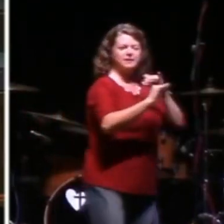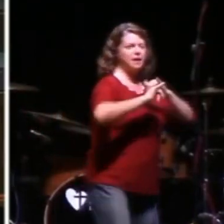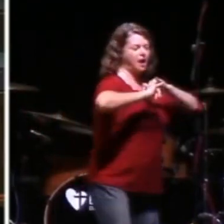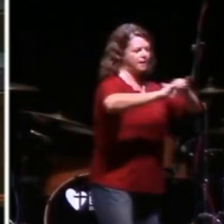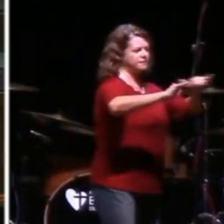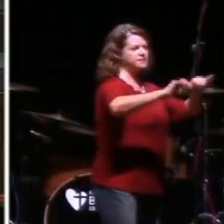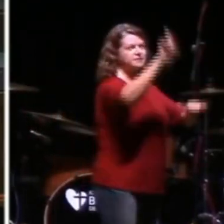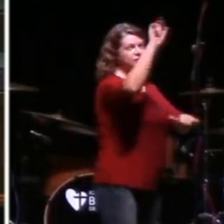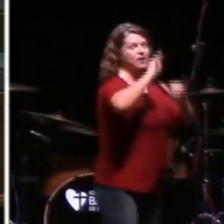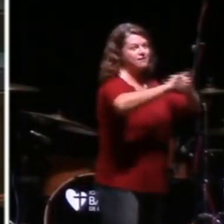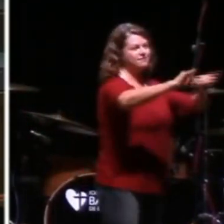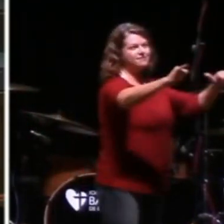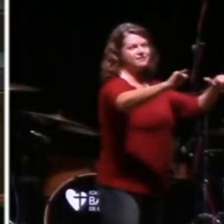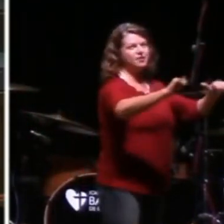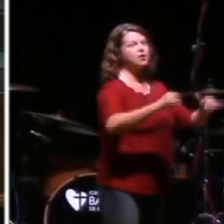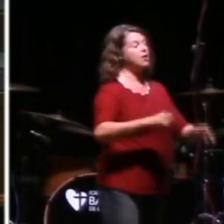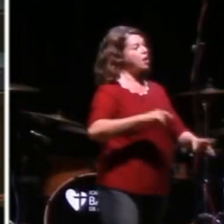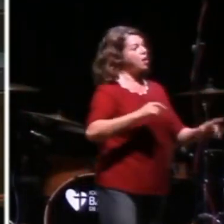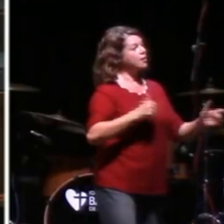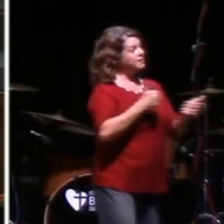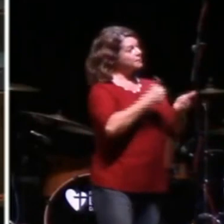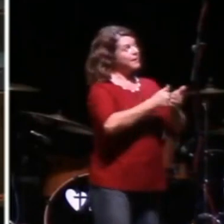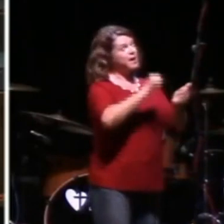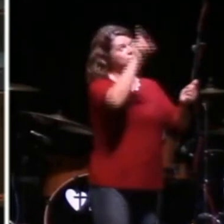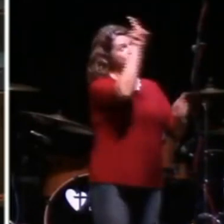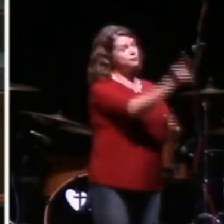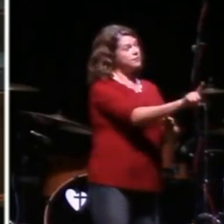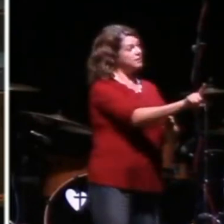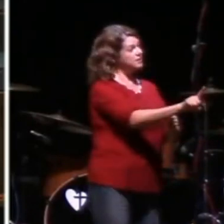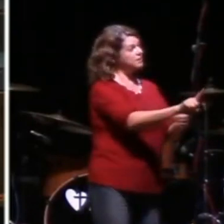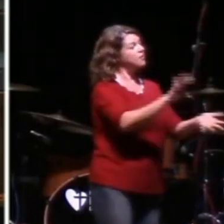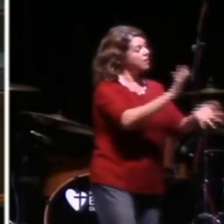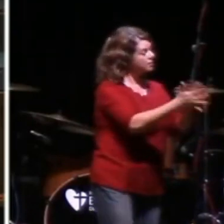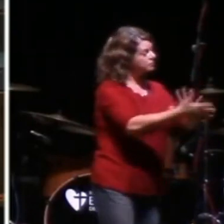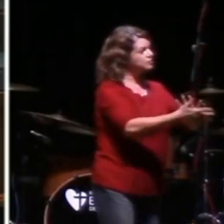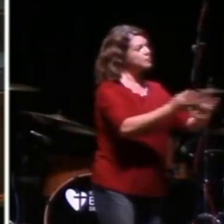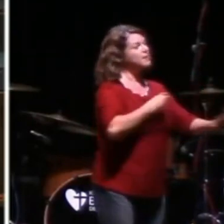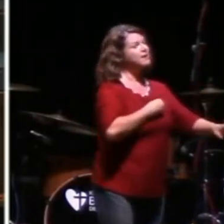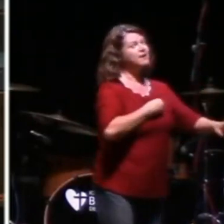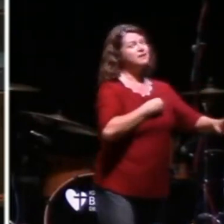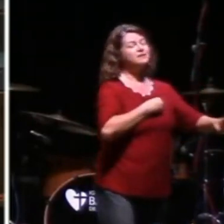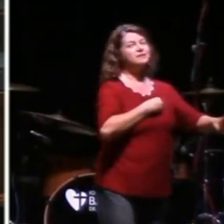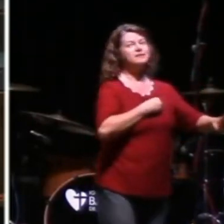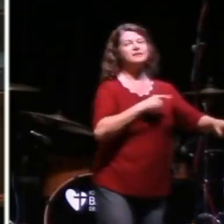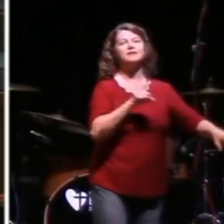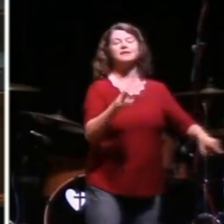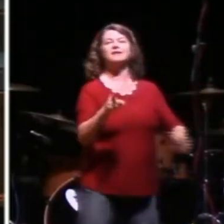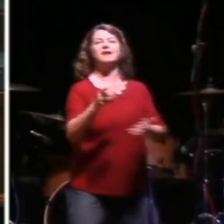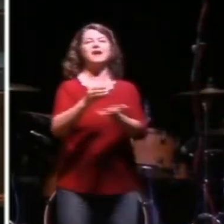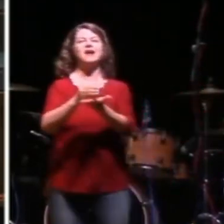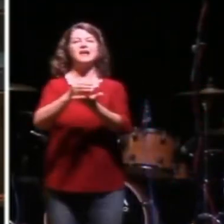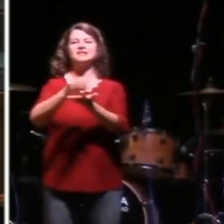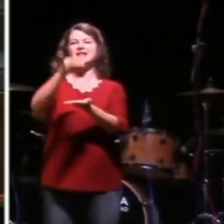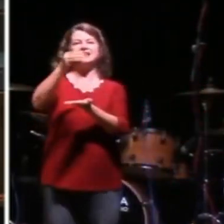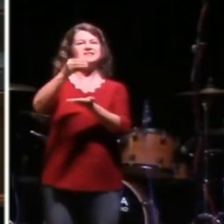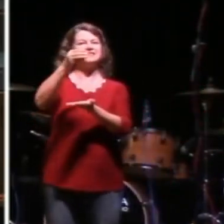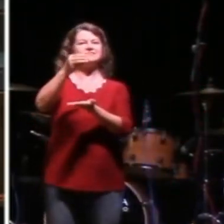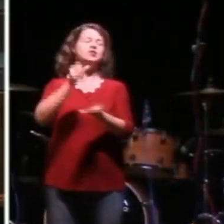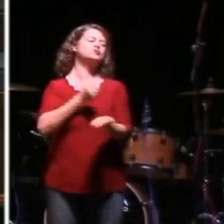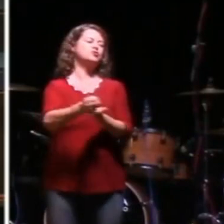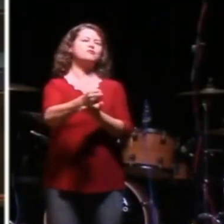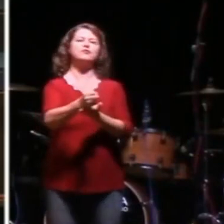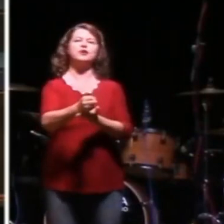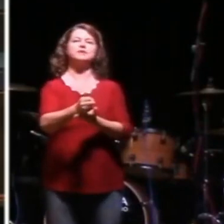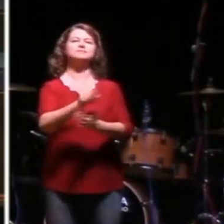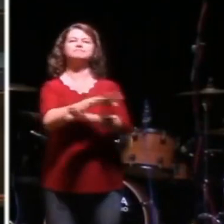bora acabar com o pecado na outra ele cheguei agora basta e as trombetas representa o juízo participasse